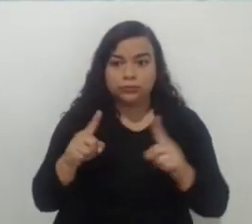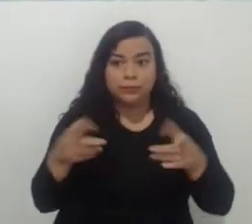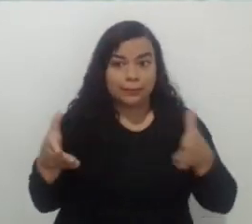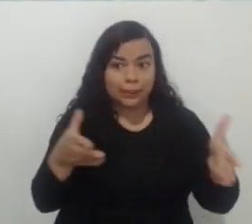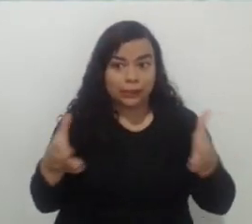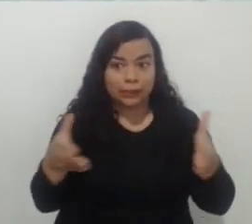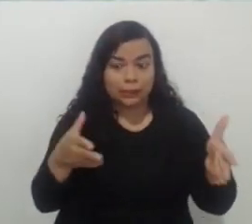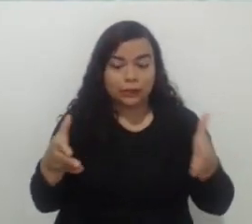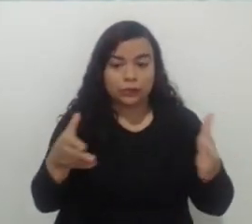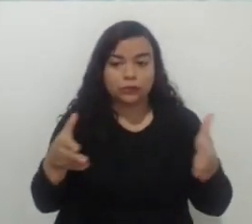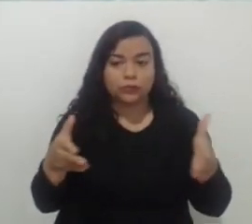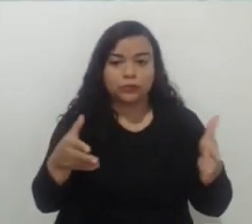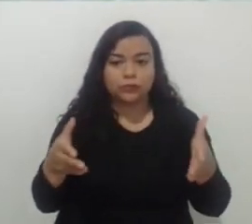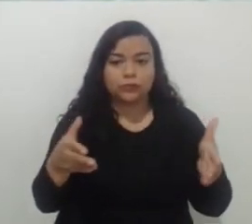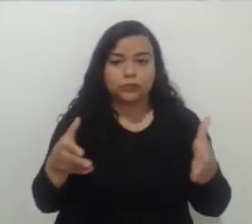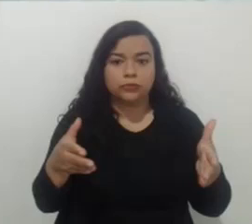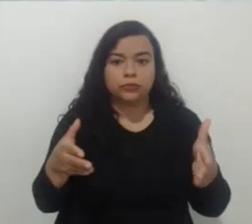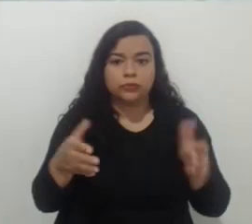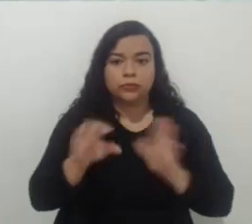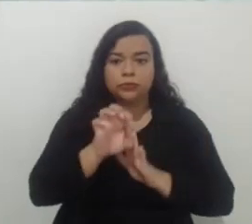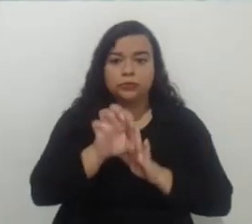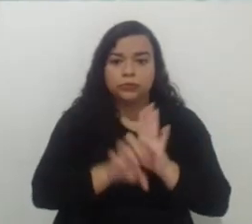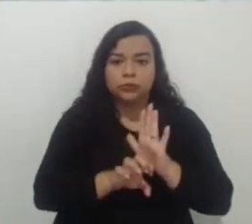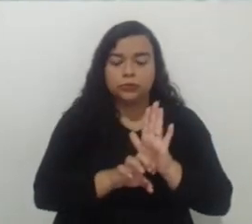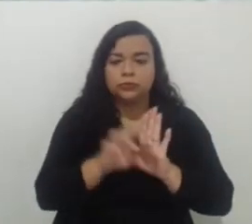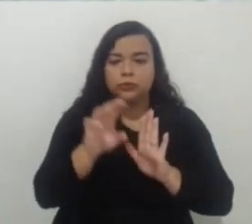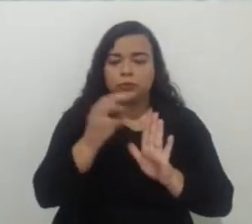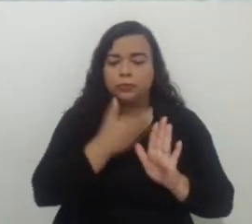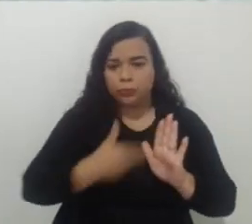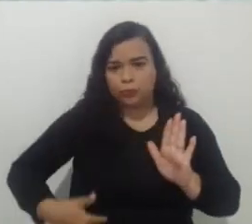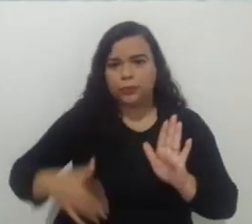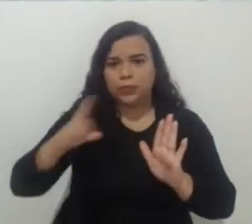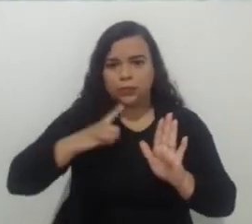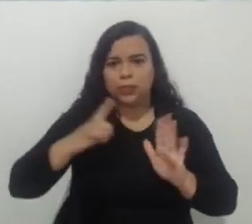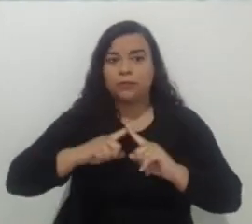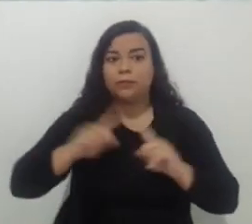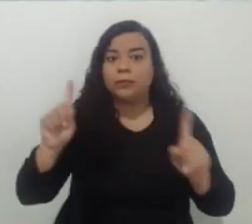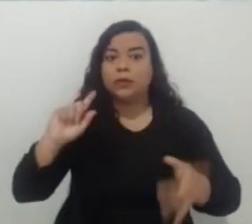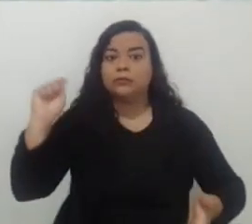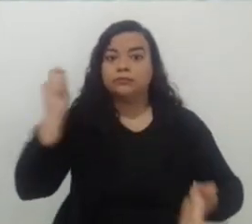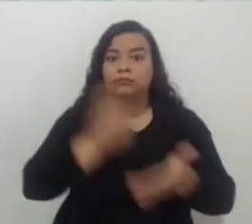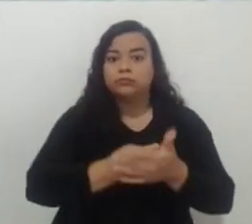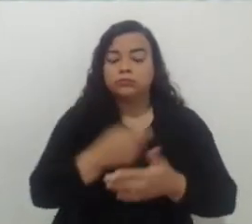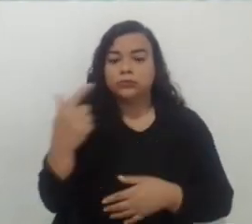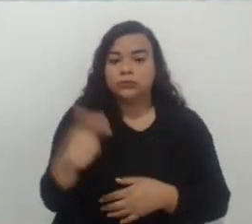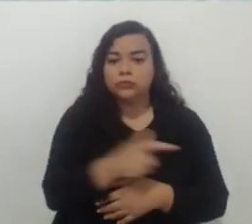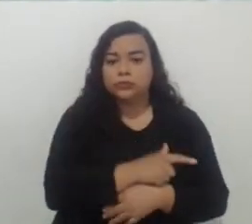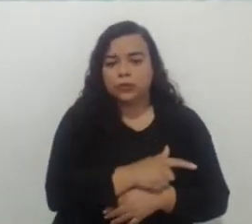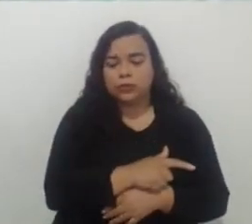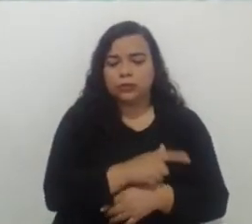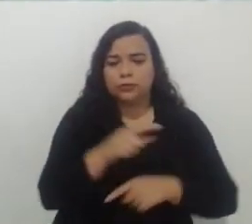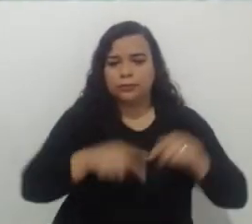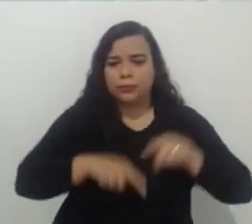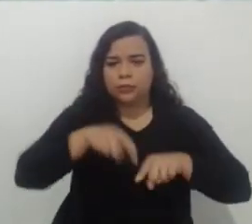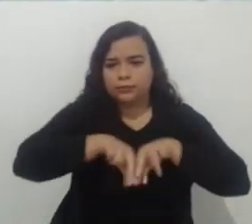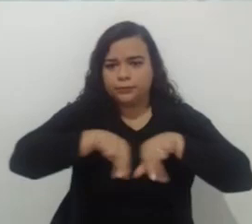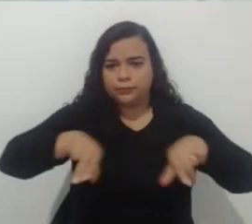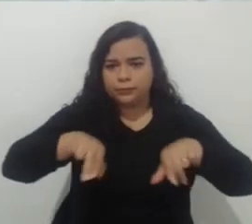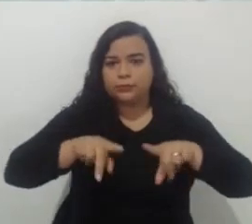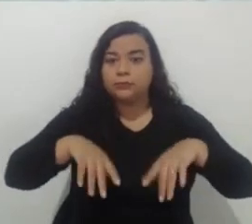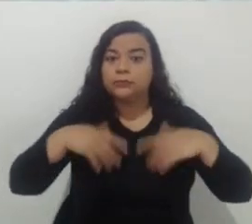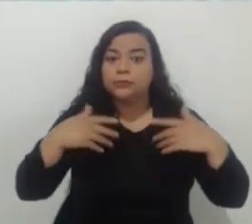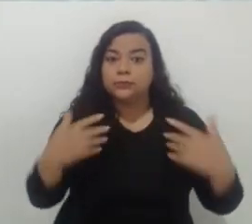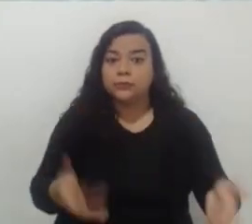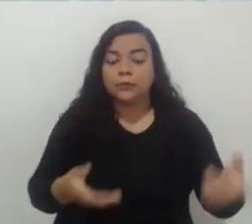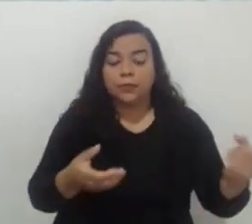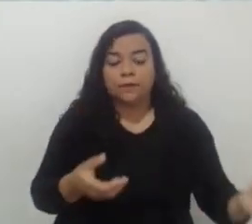ele não foi por escritura pública e não houve o devido pagamento do precatório. E voltou os